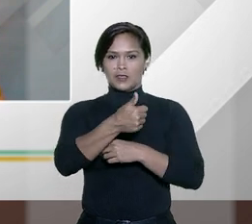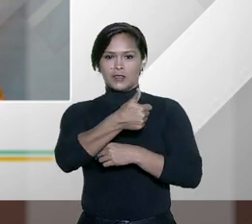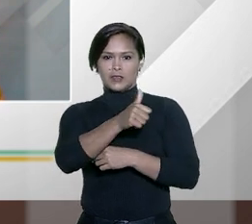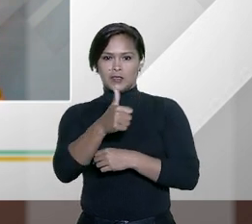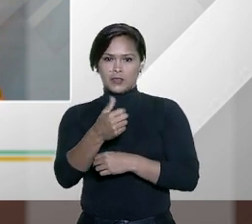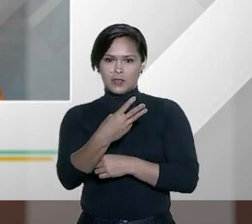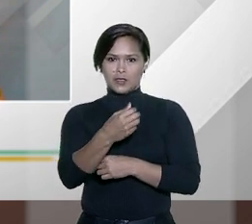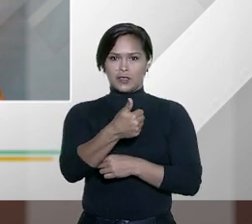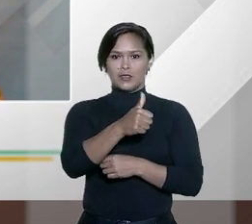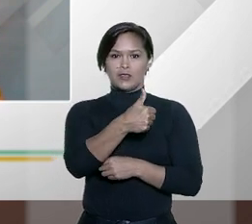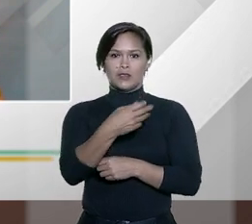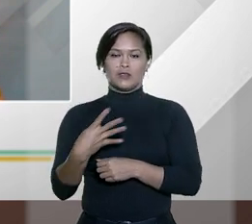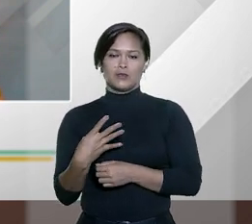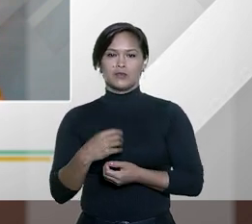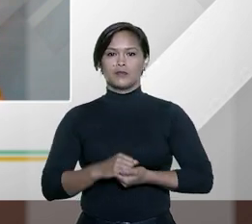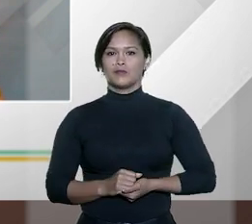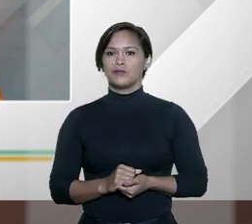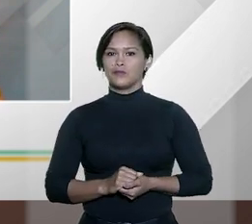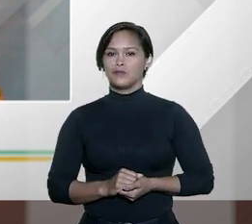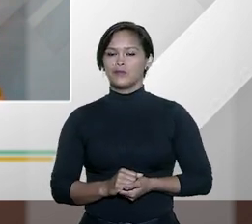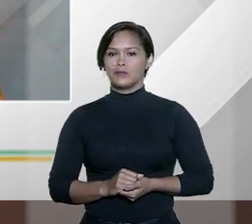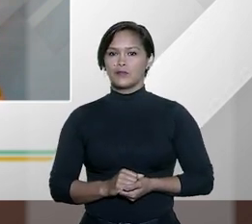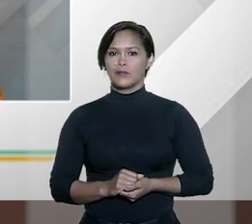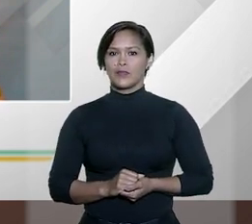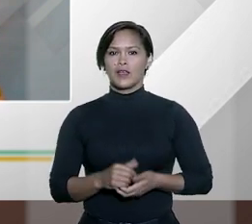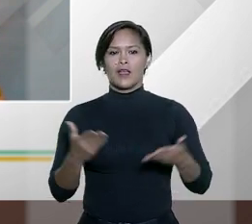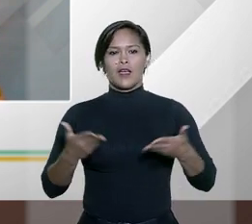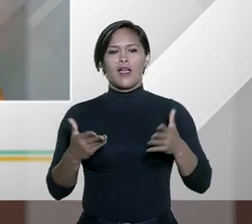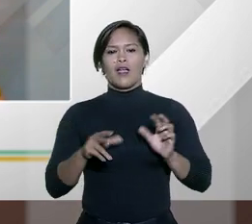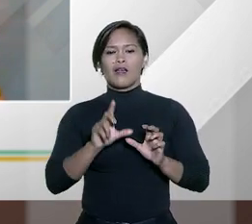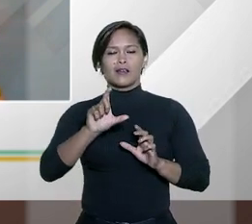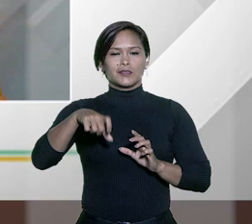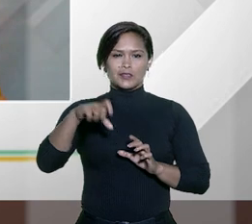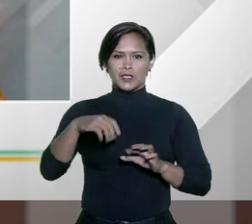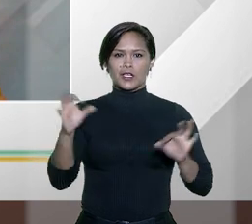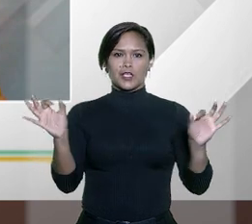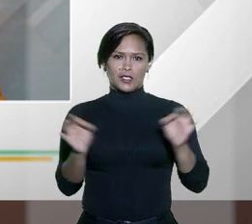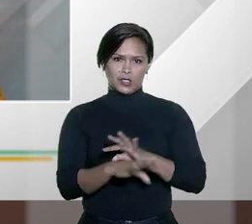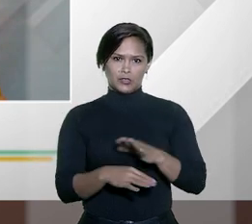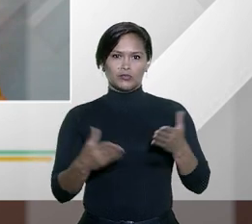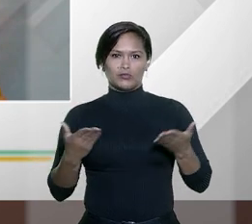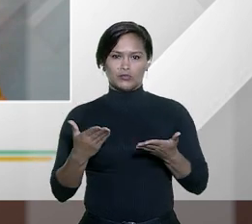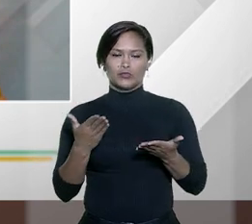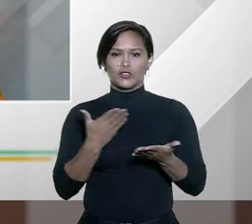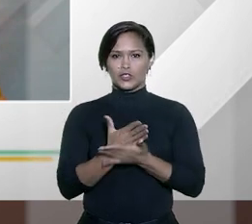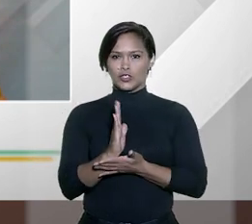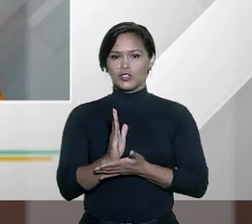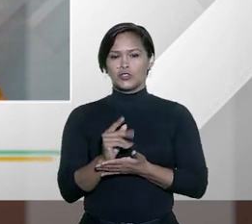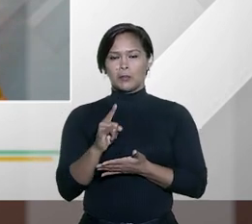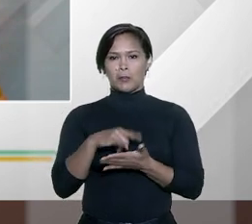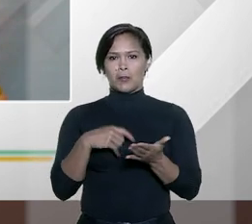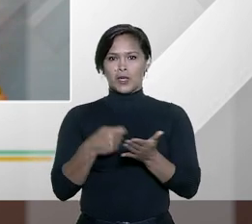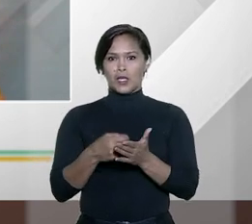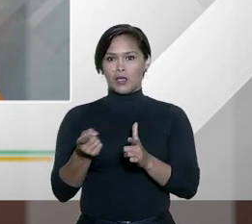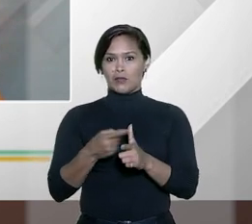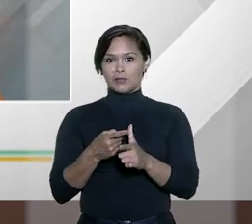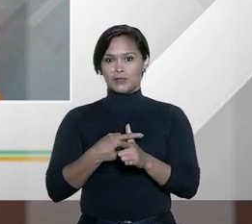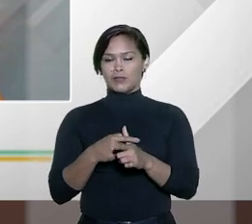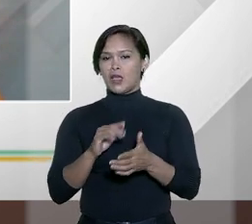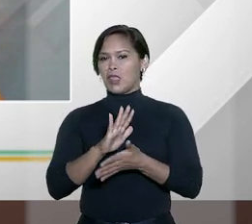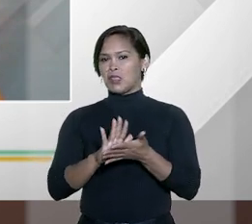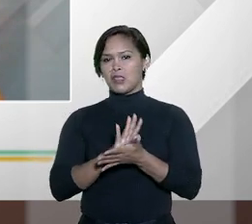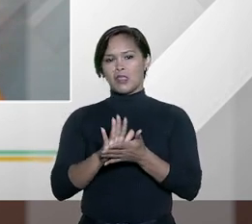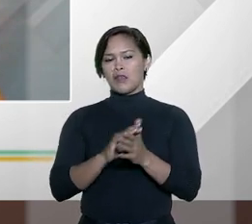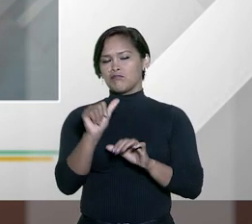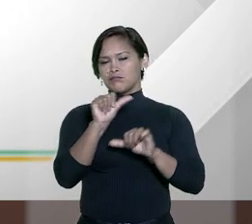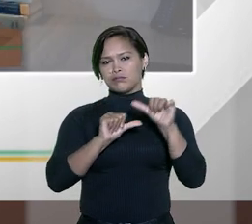e 114? A questão da cessão de créditos, de cessão de precatórios, no meu ponto de vista, não houve